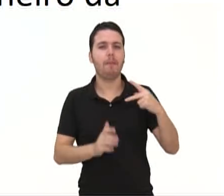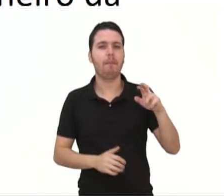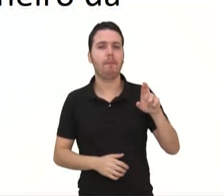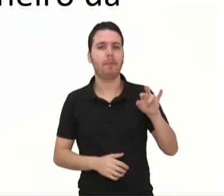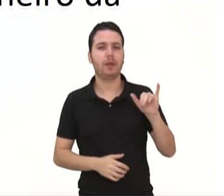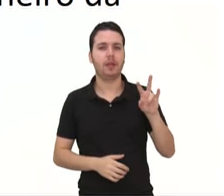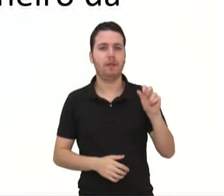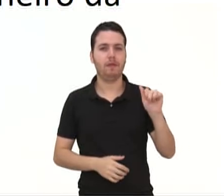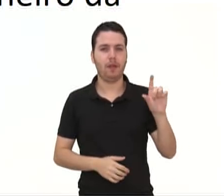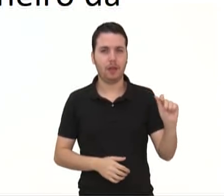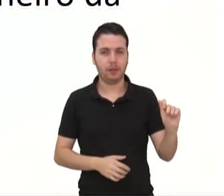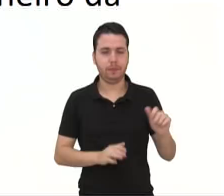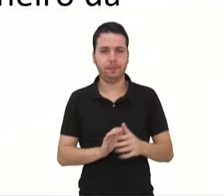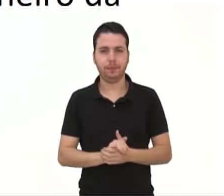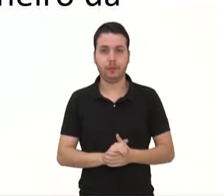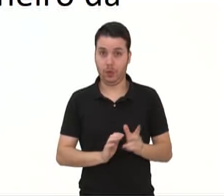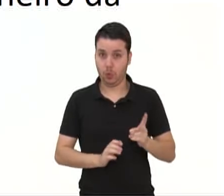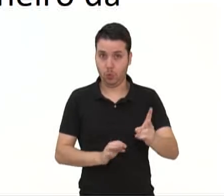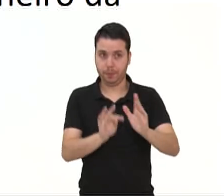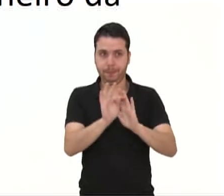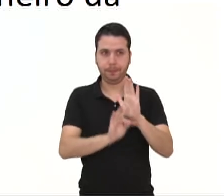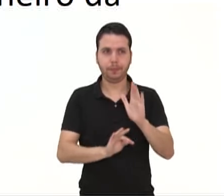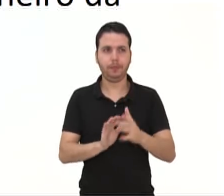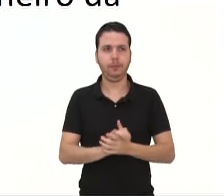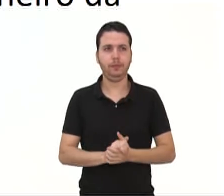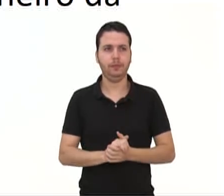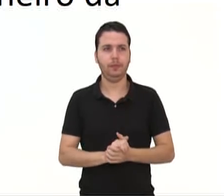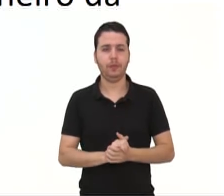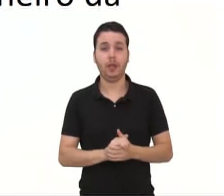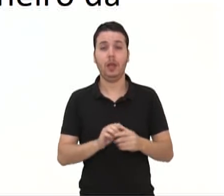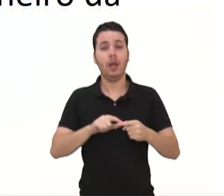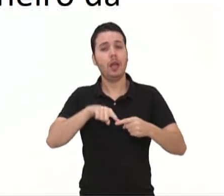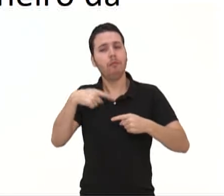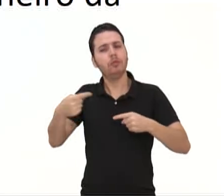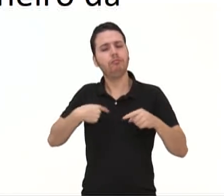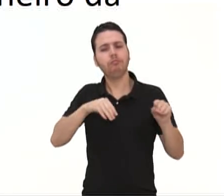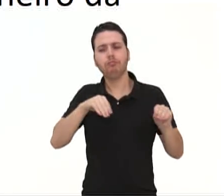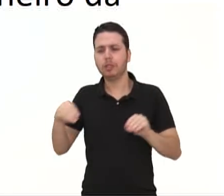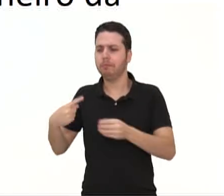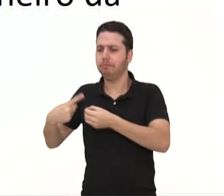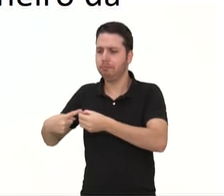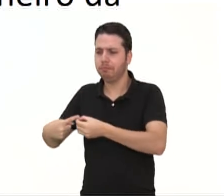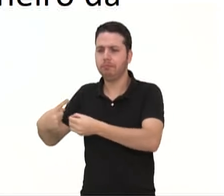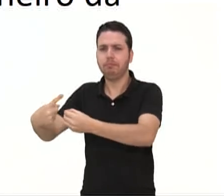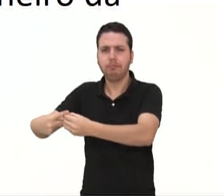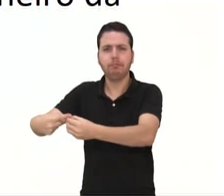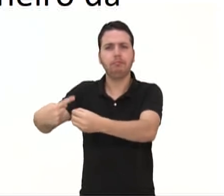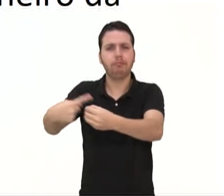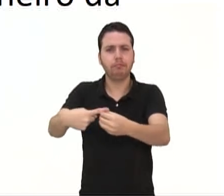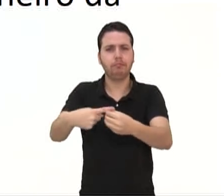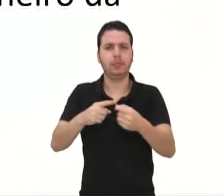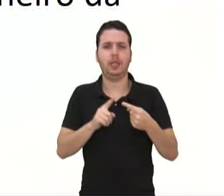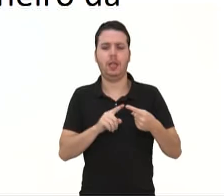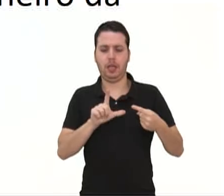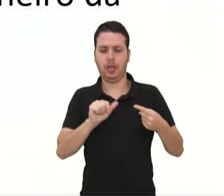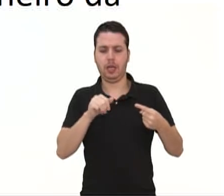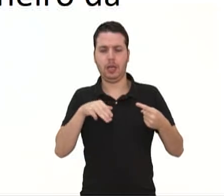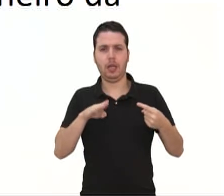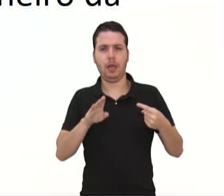Continuando o texto. Depois, mudei para as cidades. Lambari,